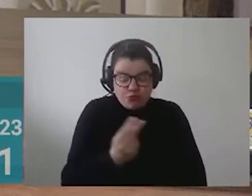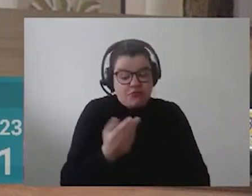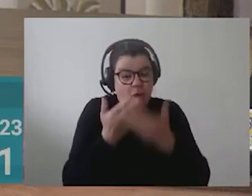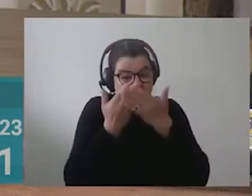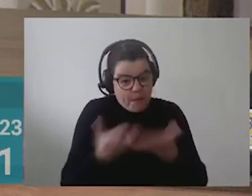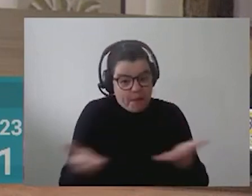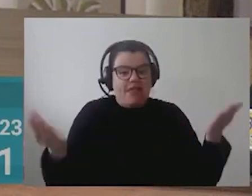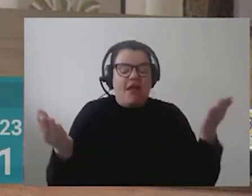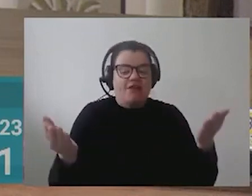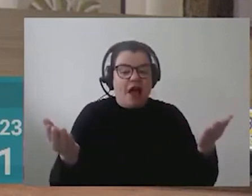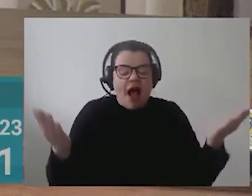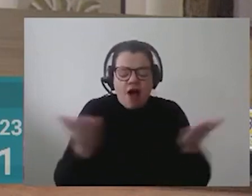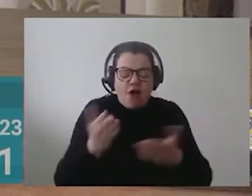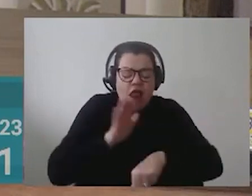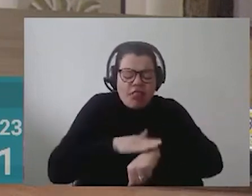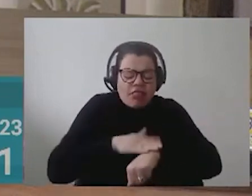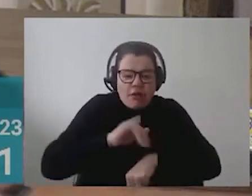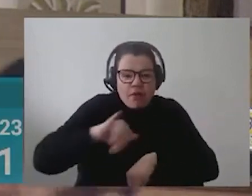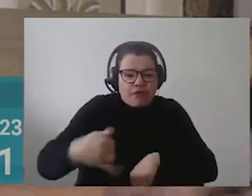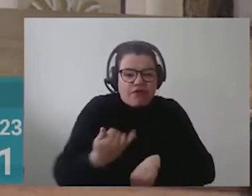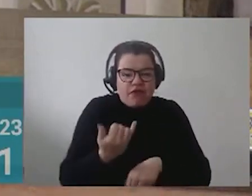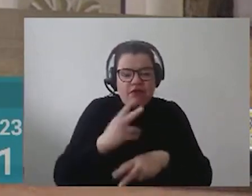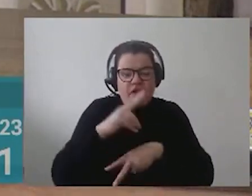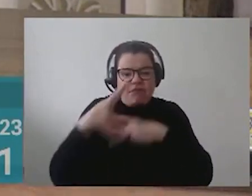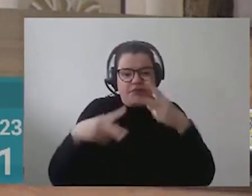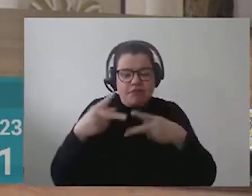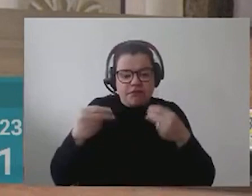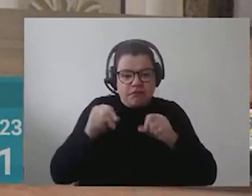entregar um diploma ao Sicontiba.